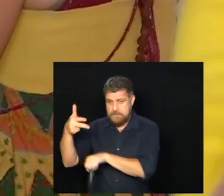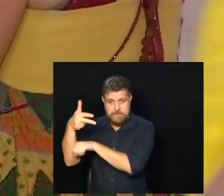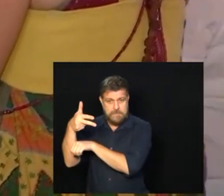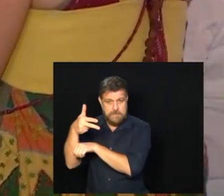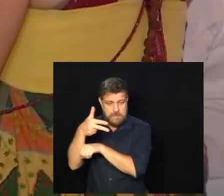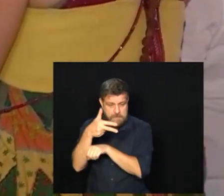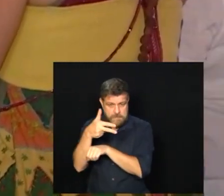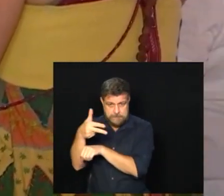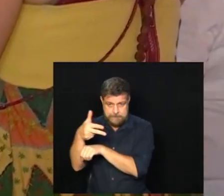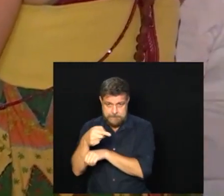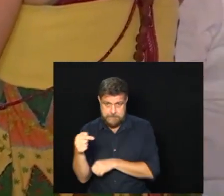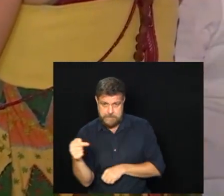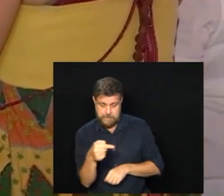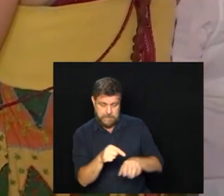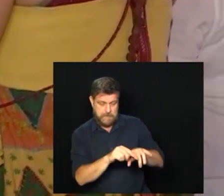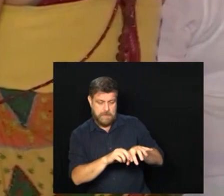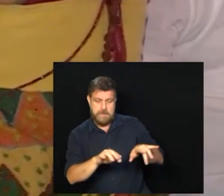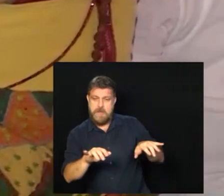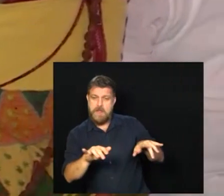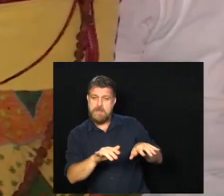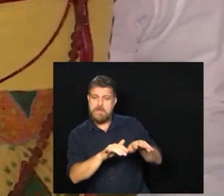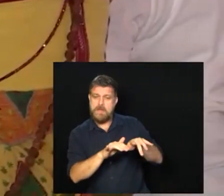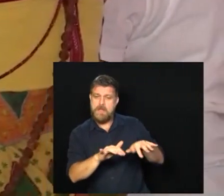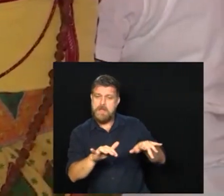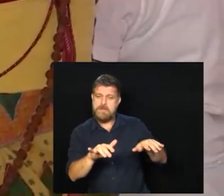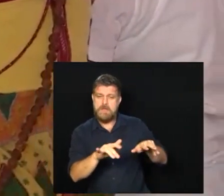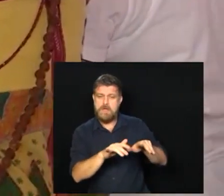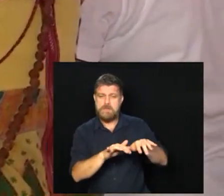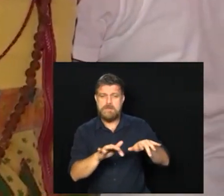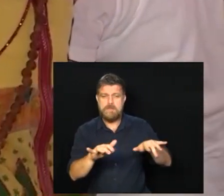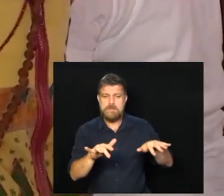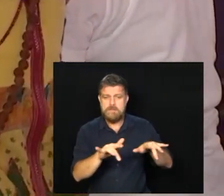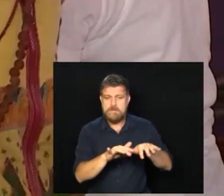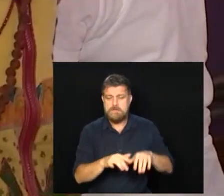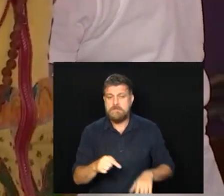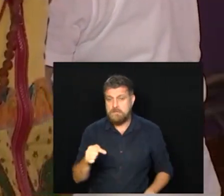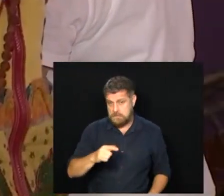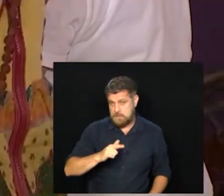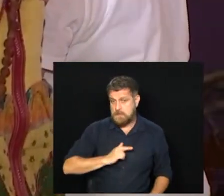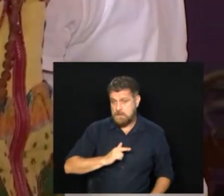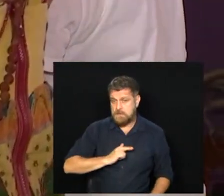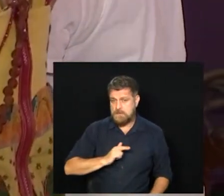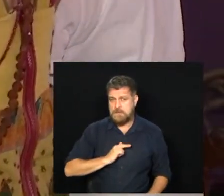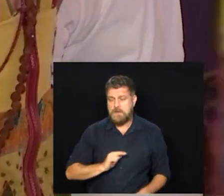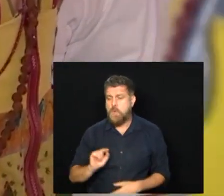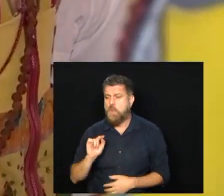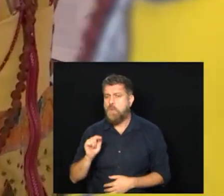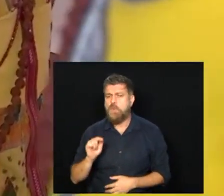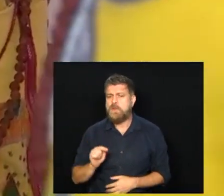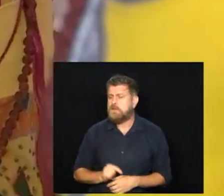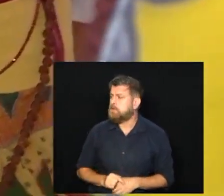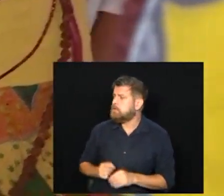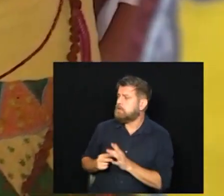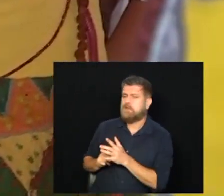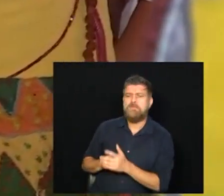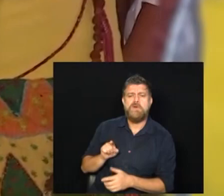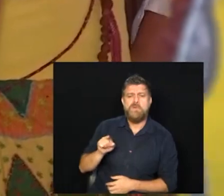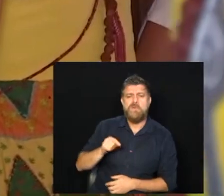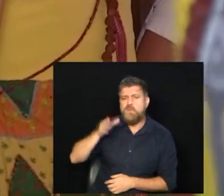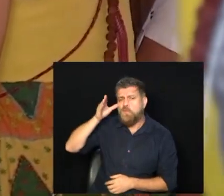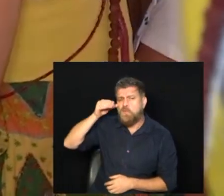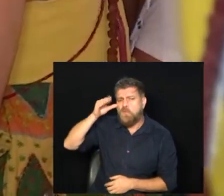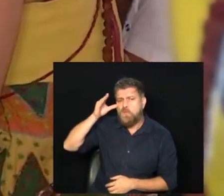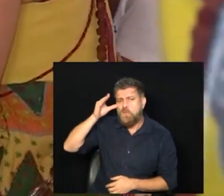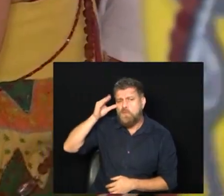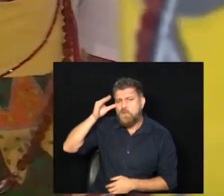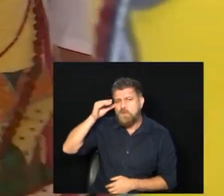gente. É uma das aulas que vocês oferecem aqui, né? Exatamente. E o que é isso aqui atrás da gente? Eu fiquei